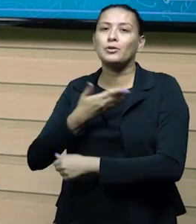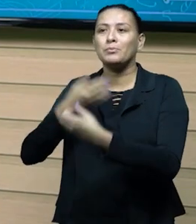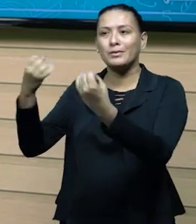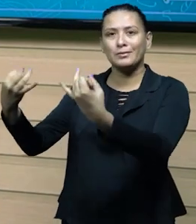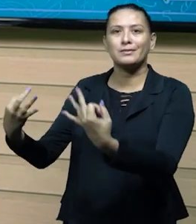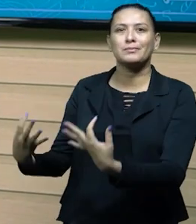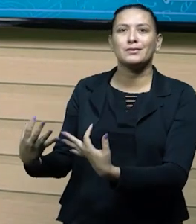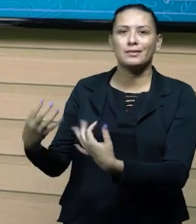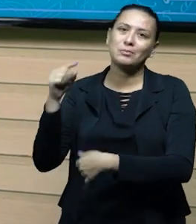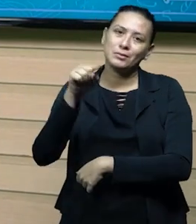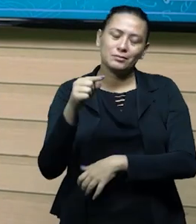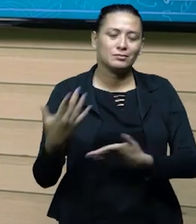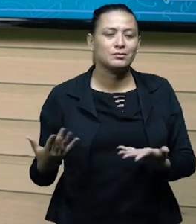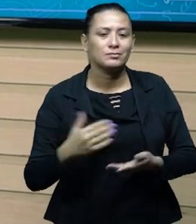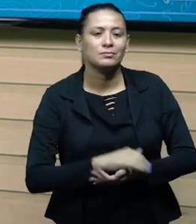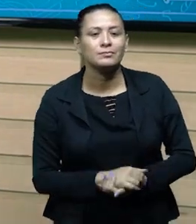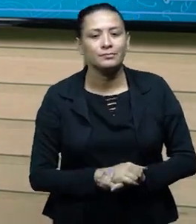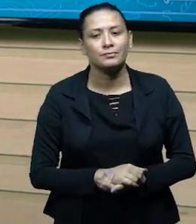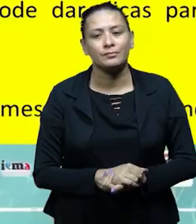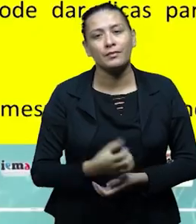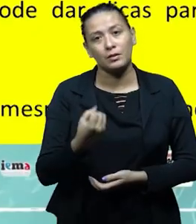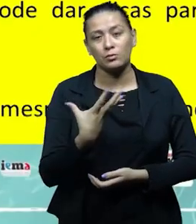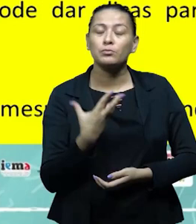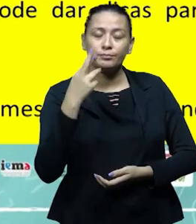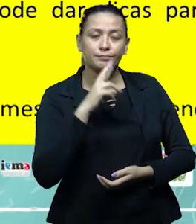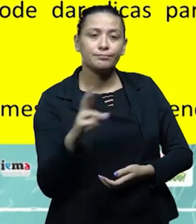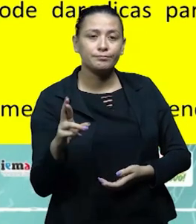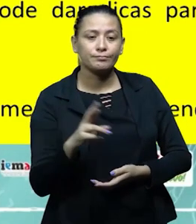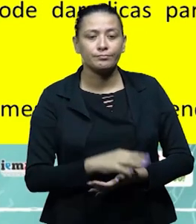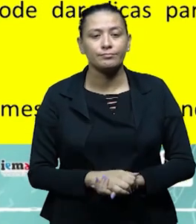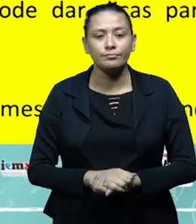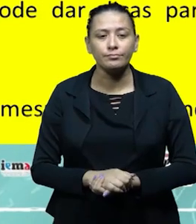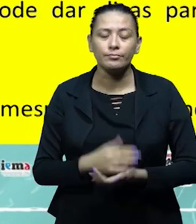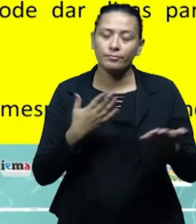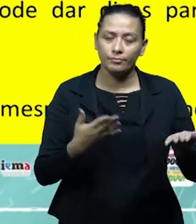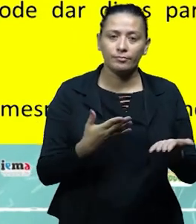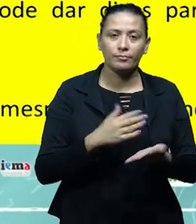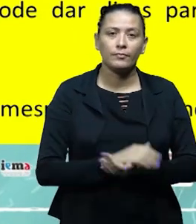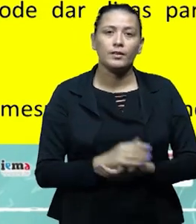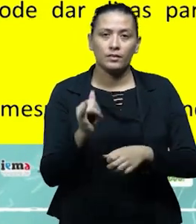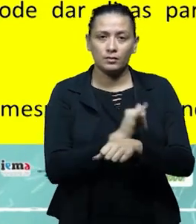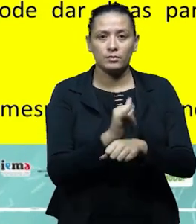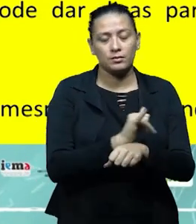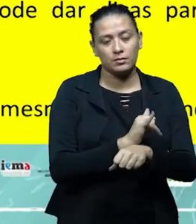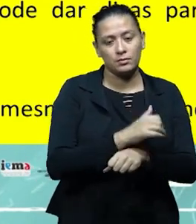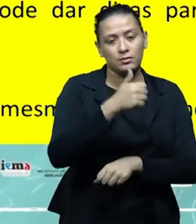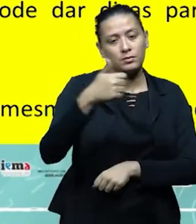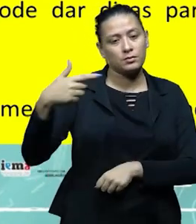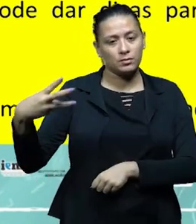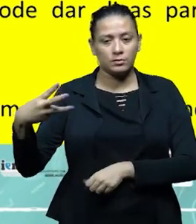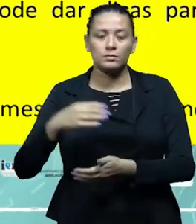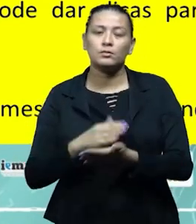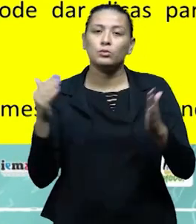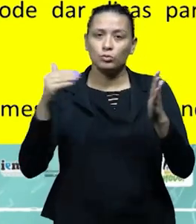tá vendo Então são estratégias diferentes mas que também dão bons resultados e a estratégia de número 1 ao final de cada estudo ou